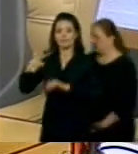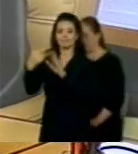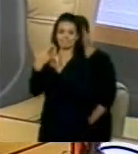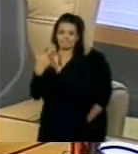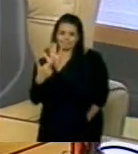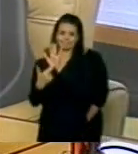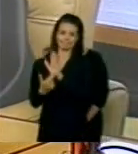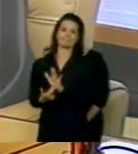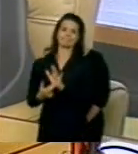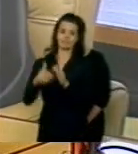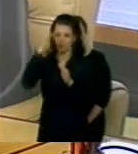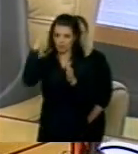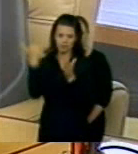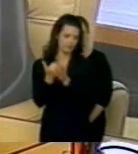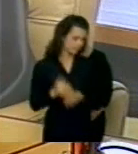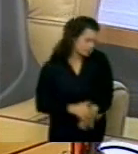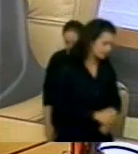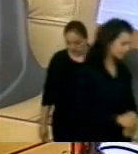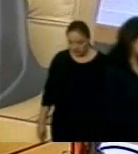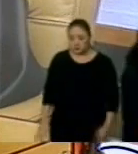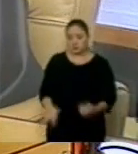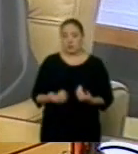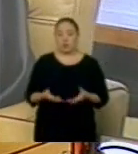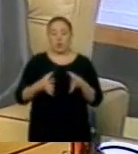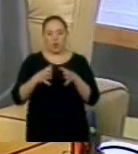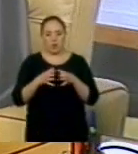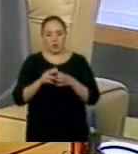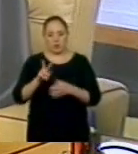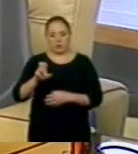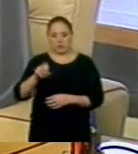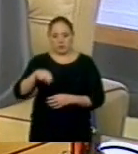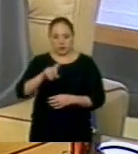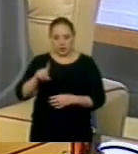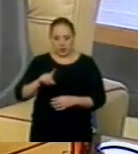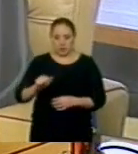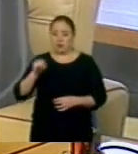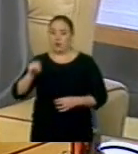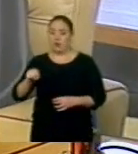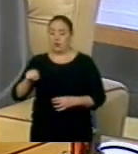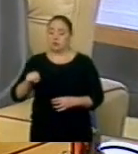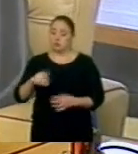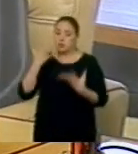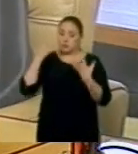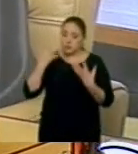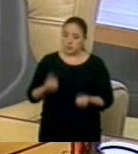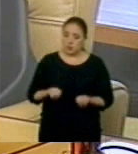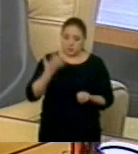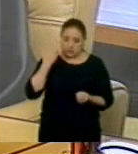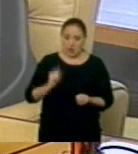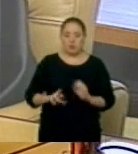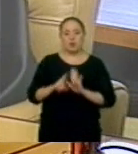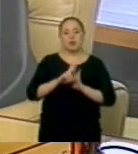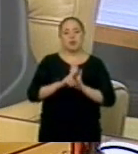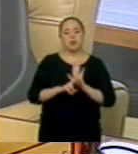precisam de uma imunidade desse tipo. A Comissão de Veneza, no entanto, reconhece que as regras